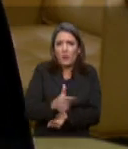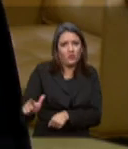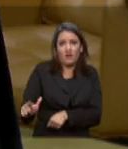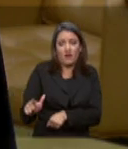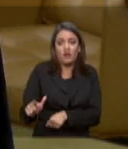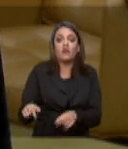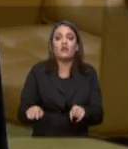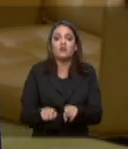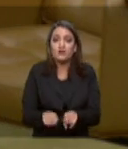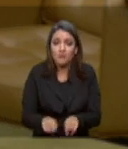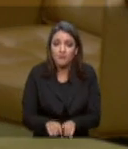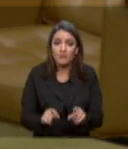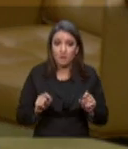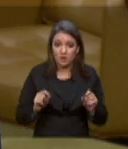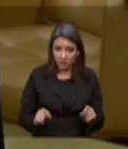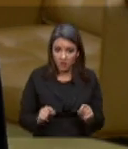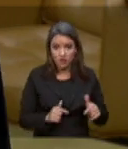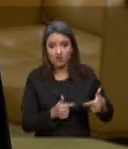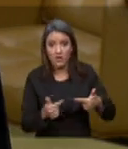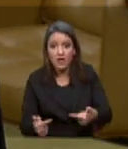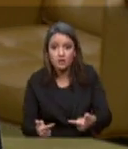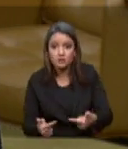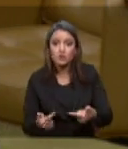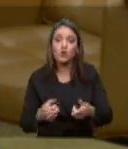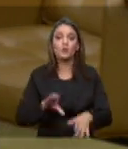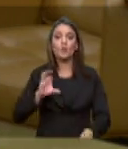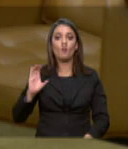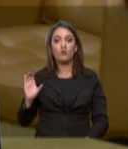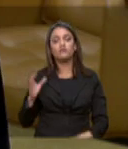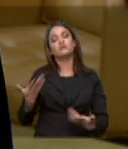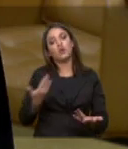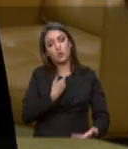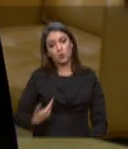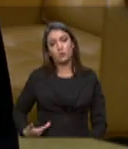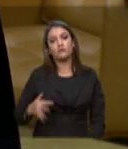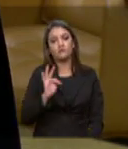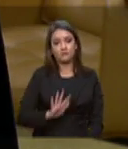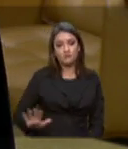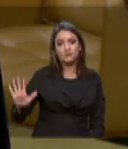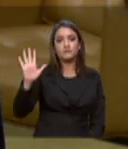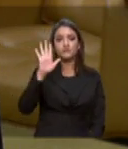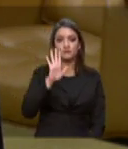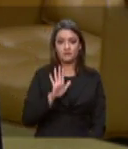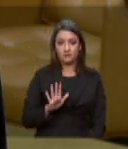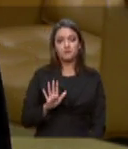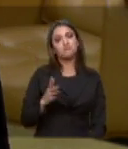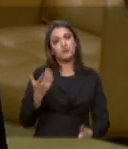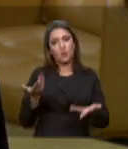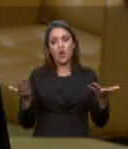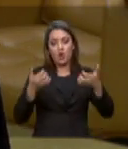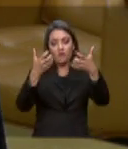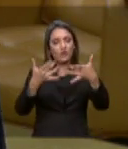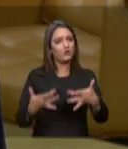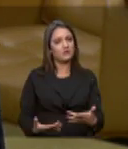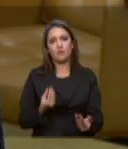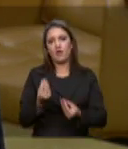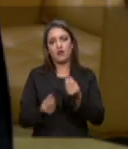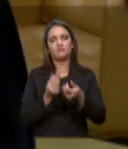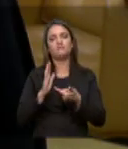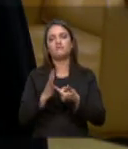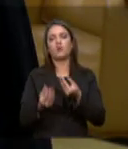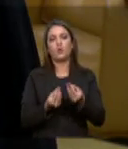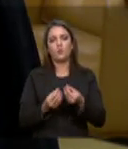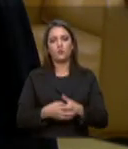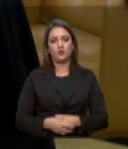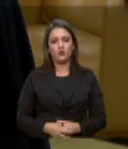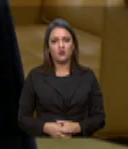também inconstitucionalidade dos atos ou condutas do Poder Público Federal, como passo a mostrar de maneira